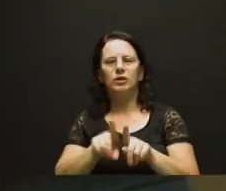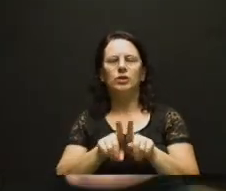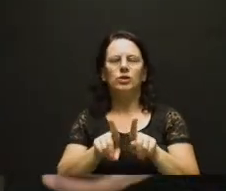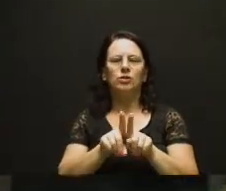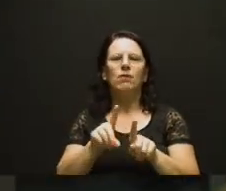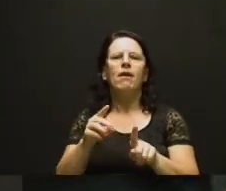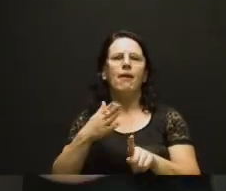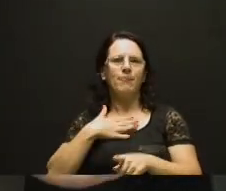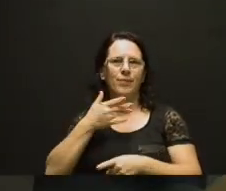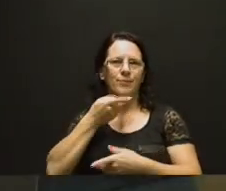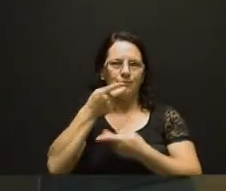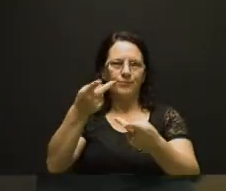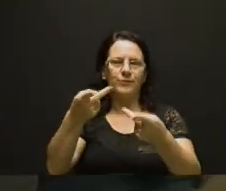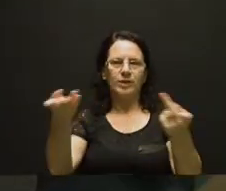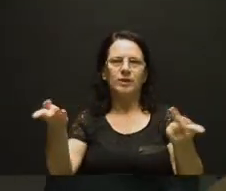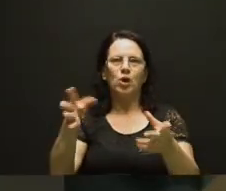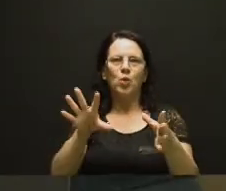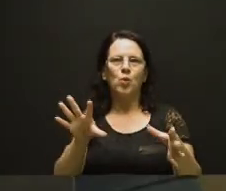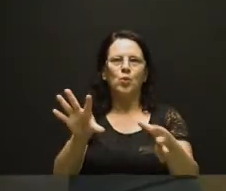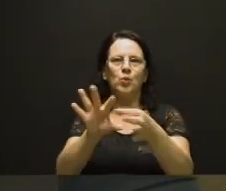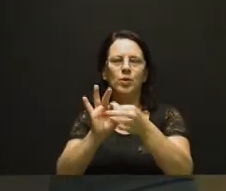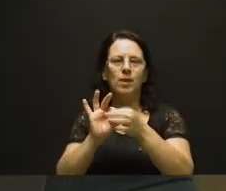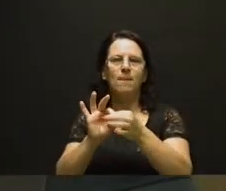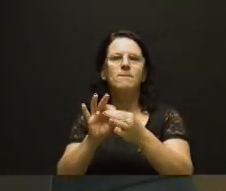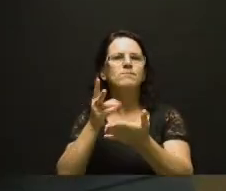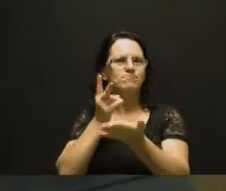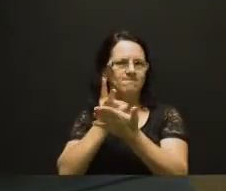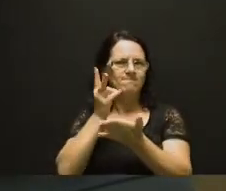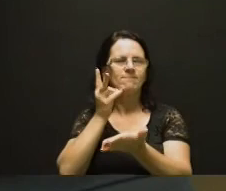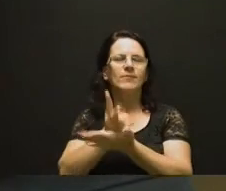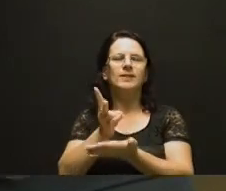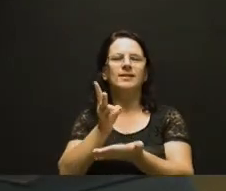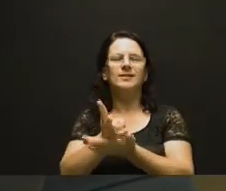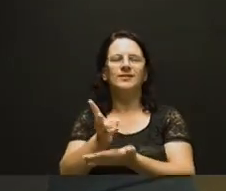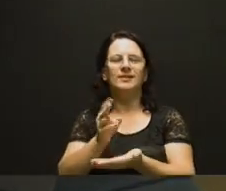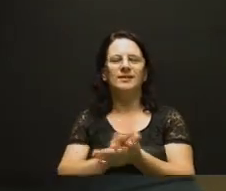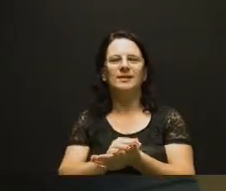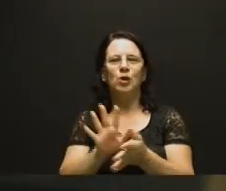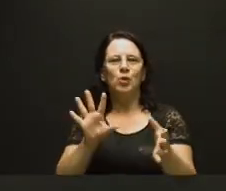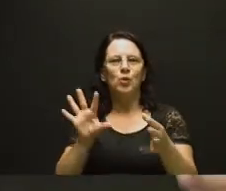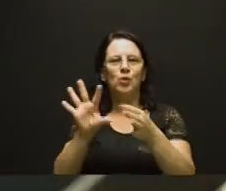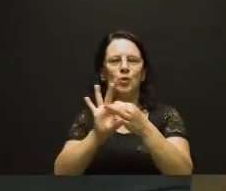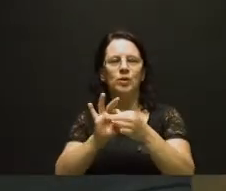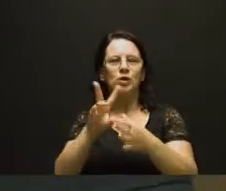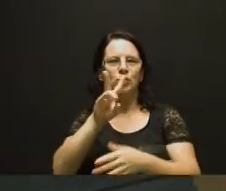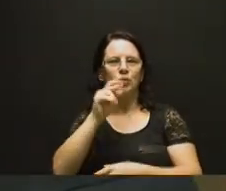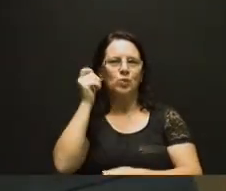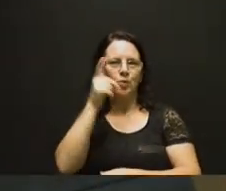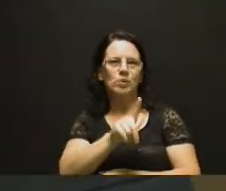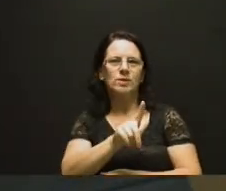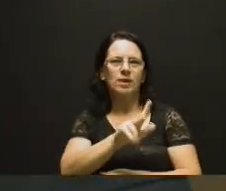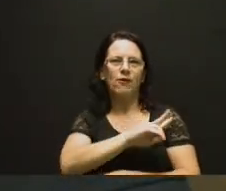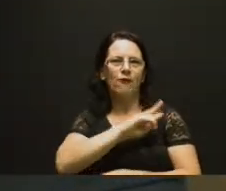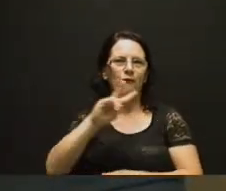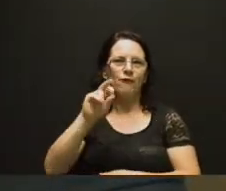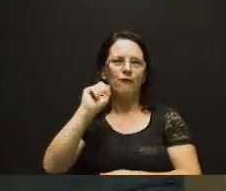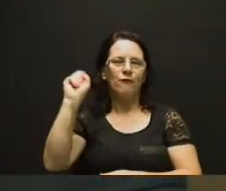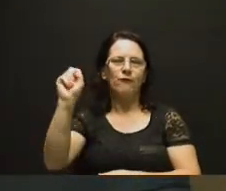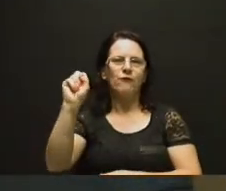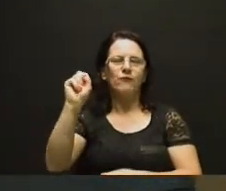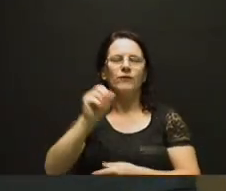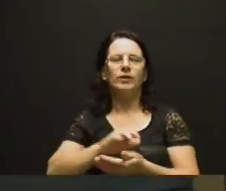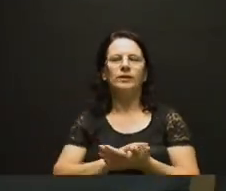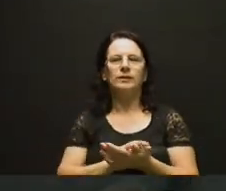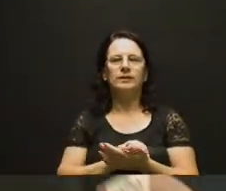e essa é a minha palavra união perseverança porque a gente sabe que unido a gente vai conseguir dar a volta